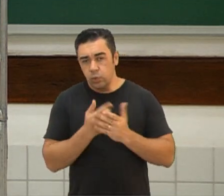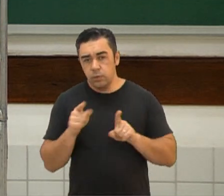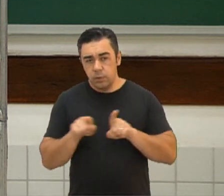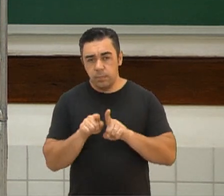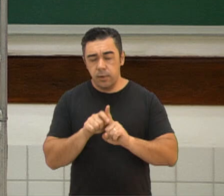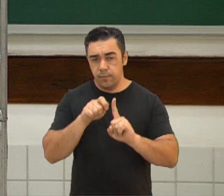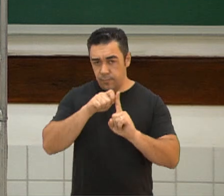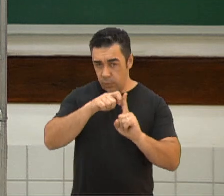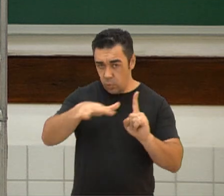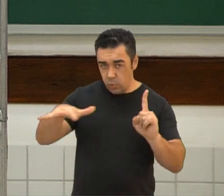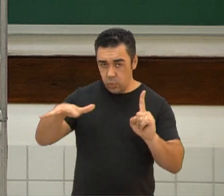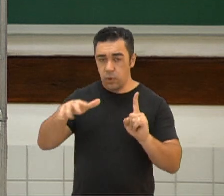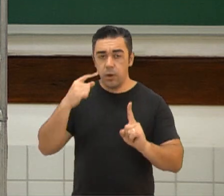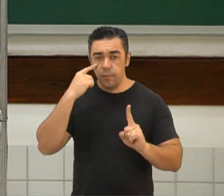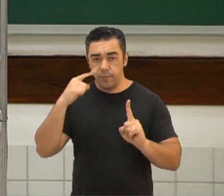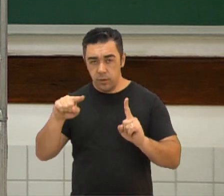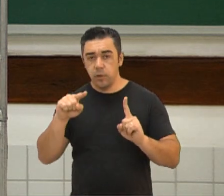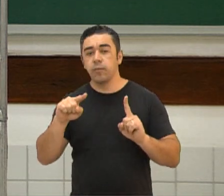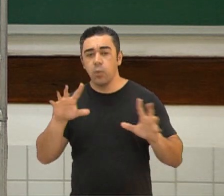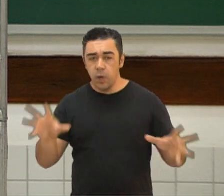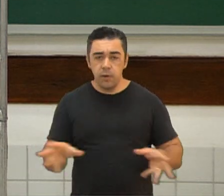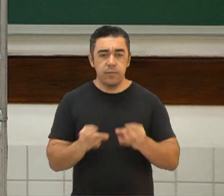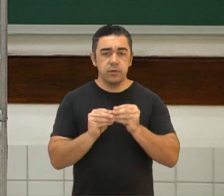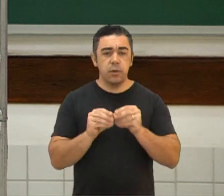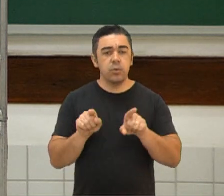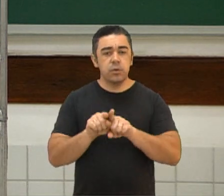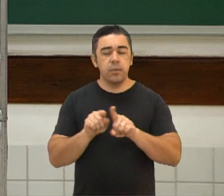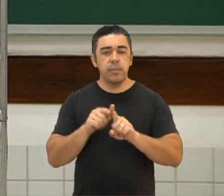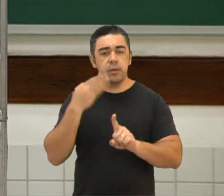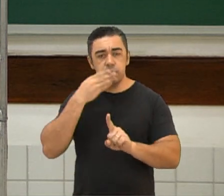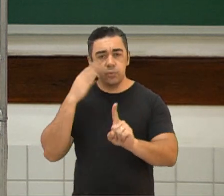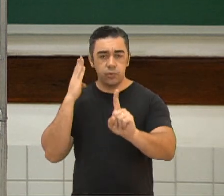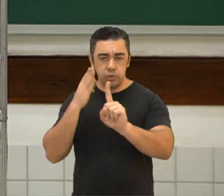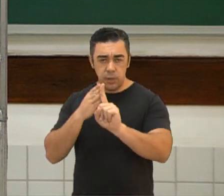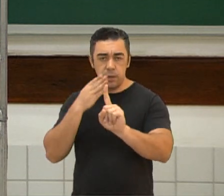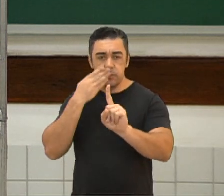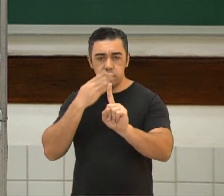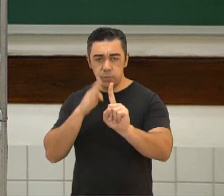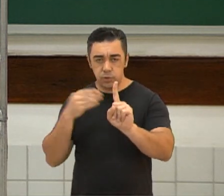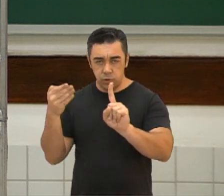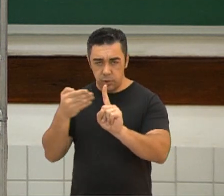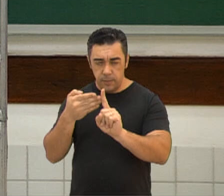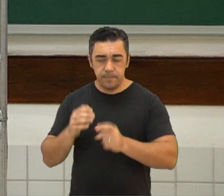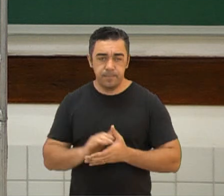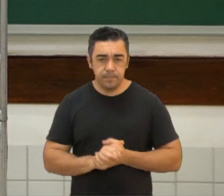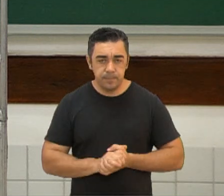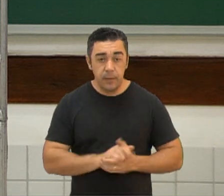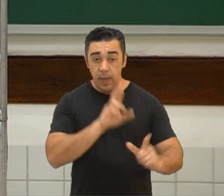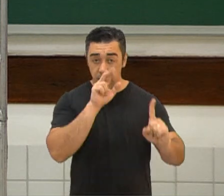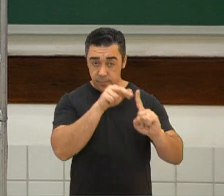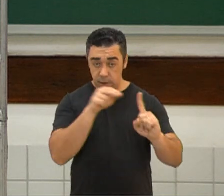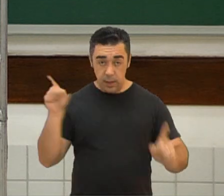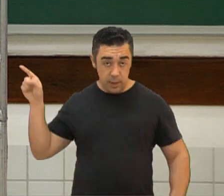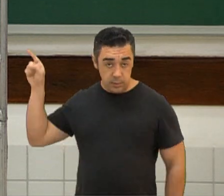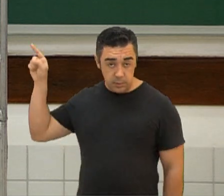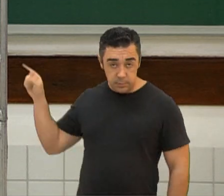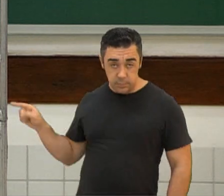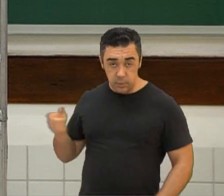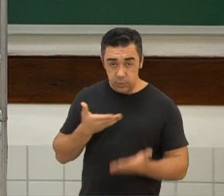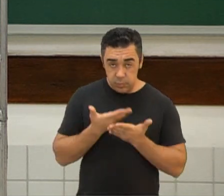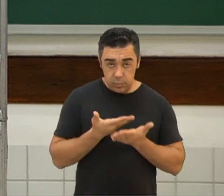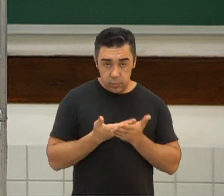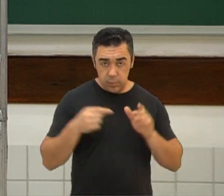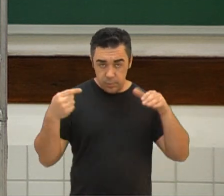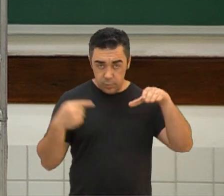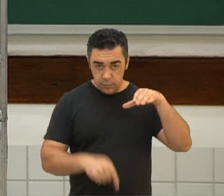de linguagem, fizemos uma revisão, né? E o discurso direto e indireto. Seguem as referências para estudos, para